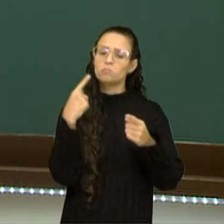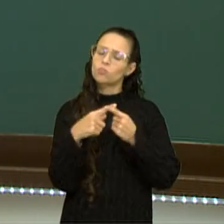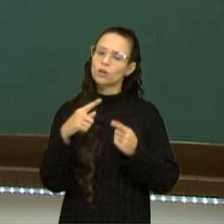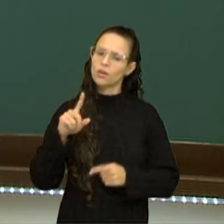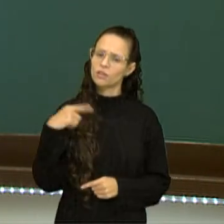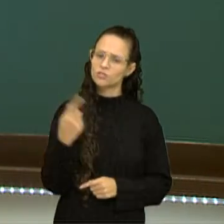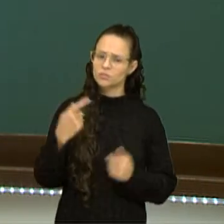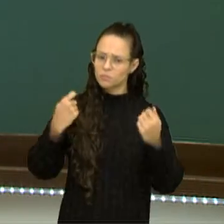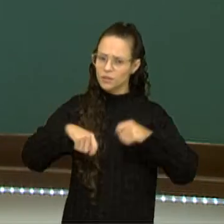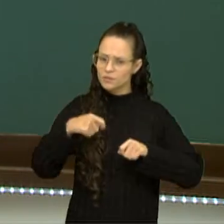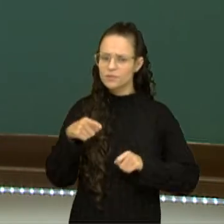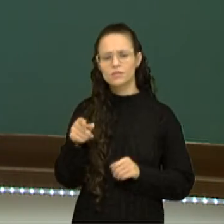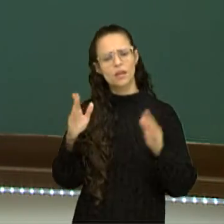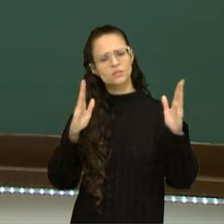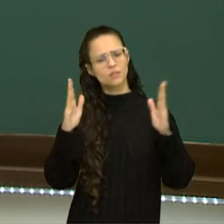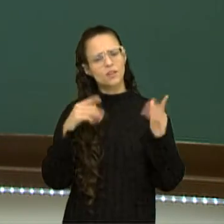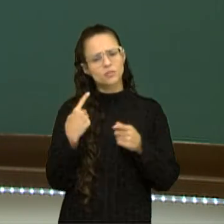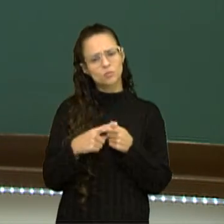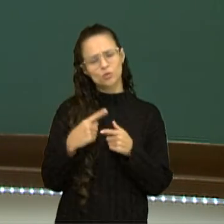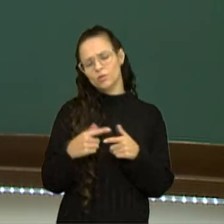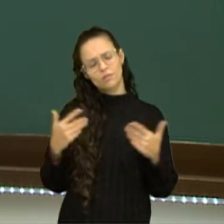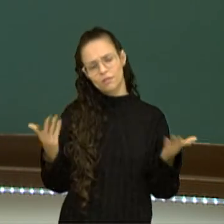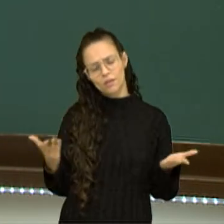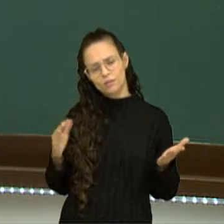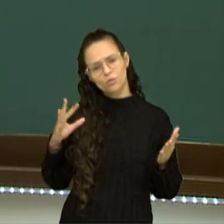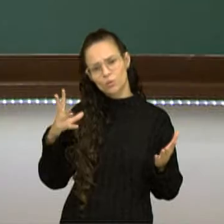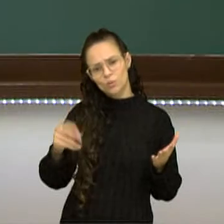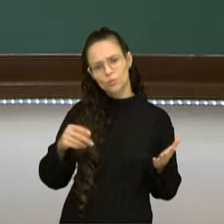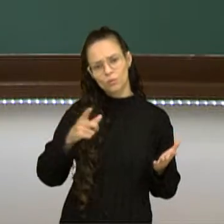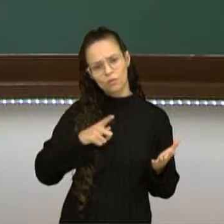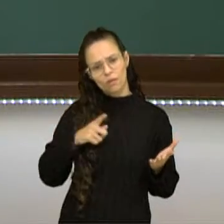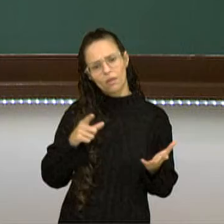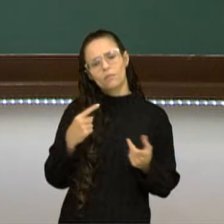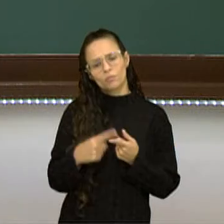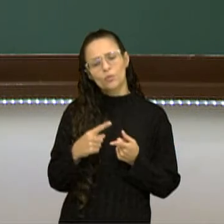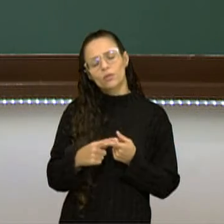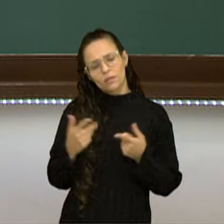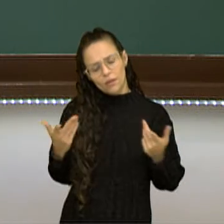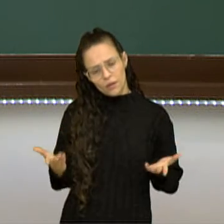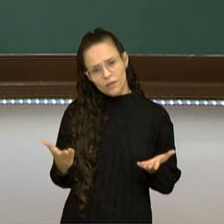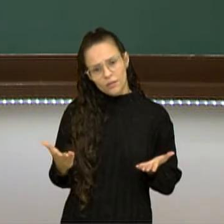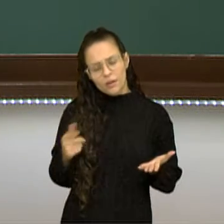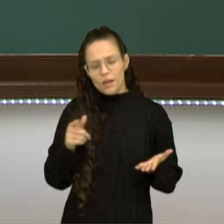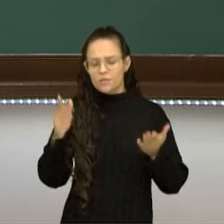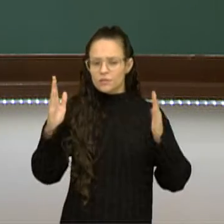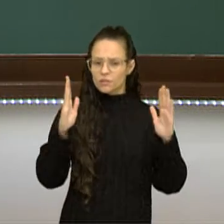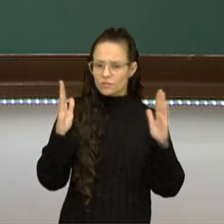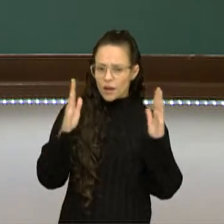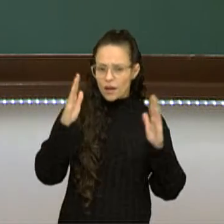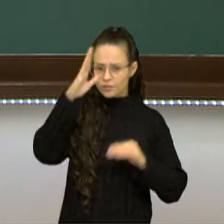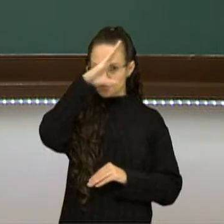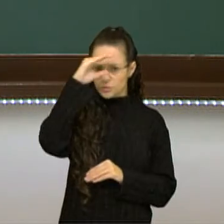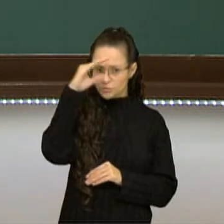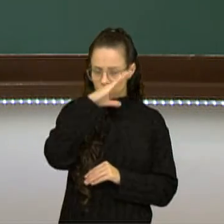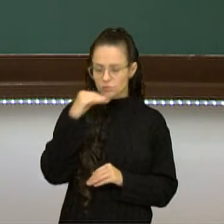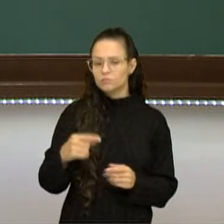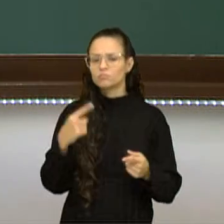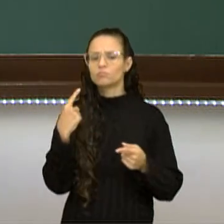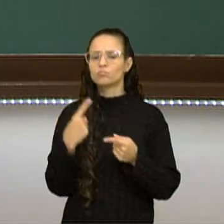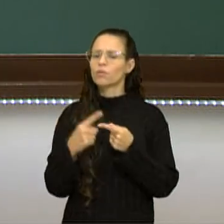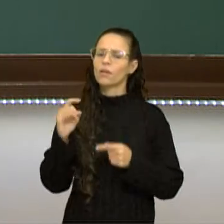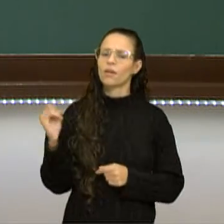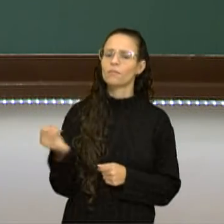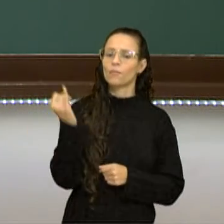precisa passar por essa fase? Todos passam, inevitavelmente, né, por essa fase. Por que ela é